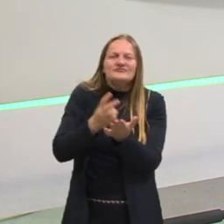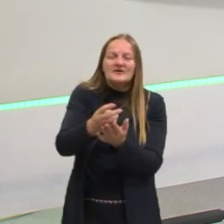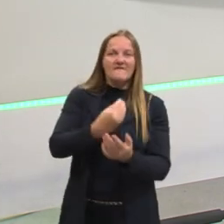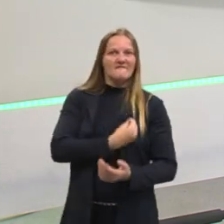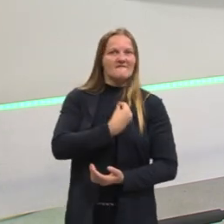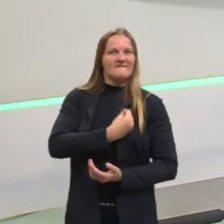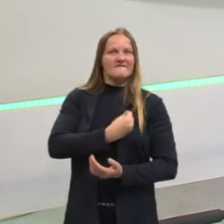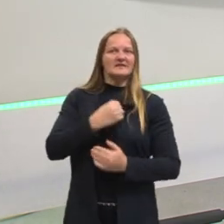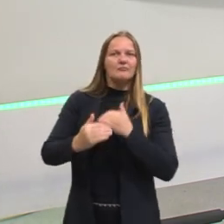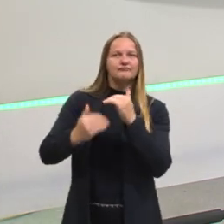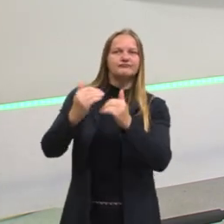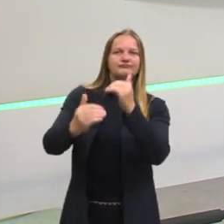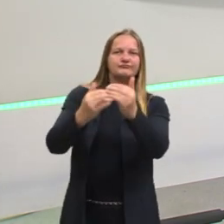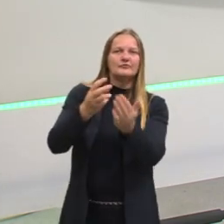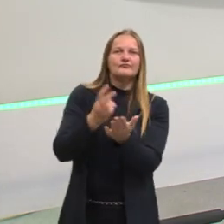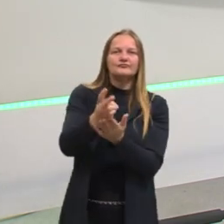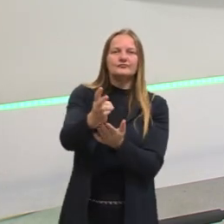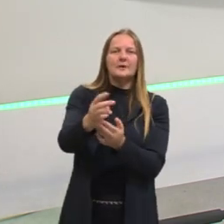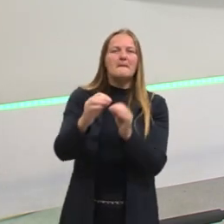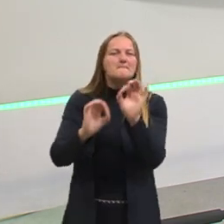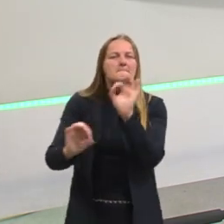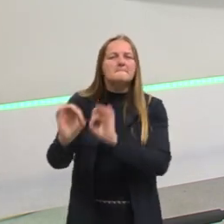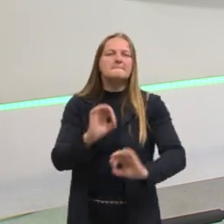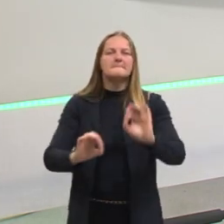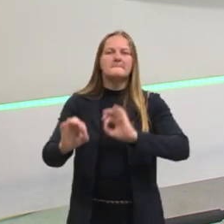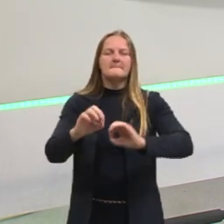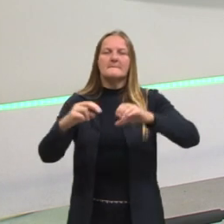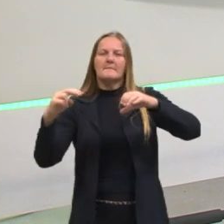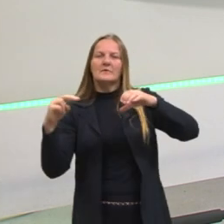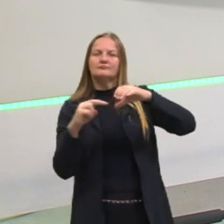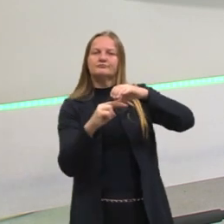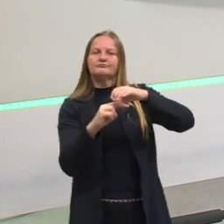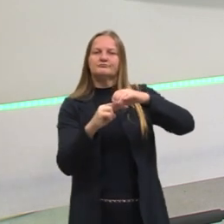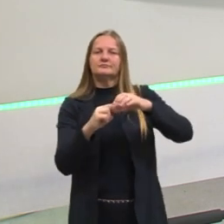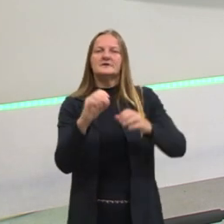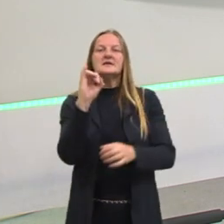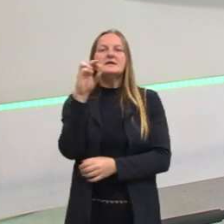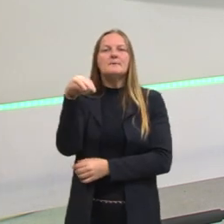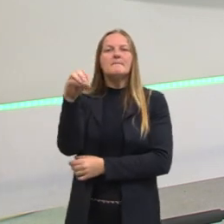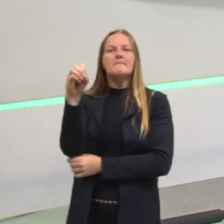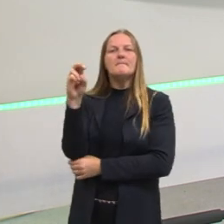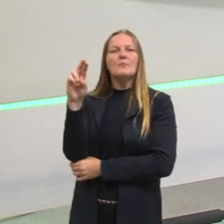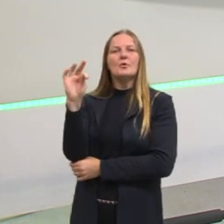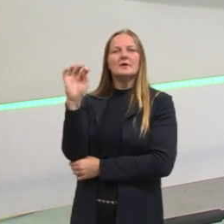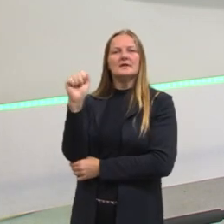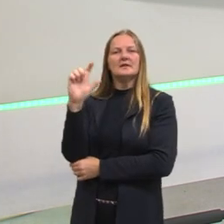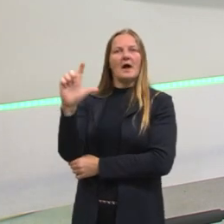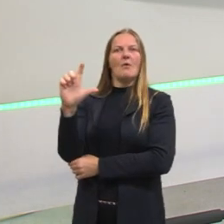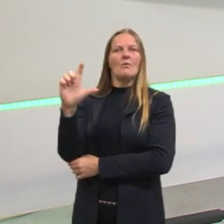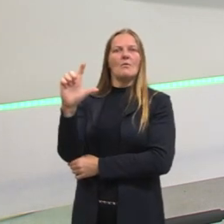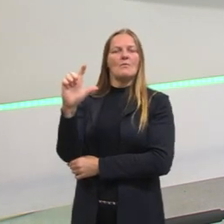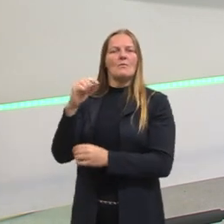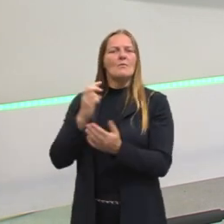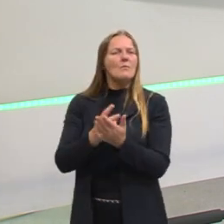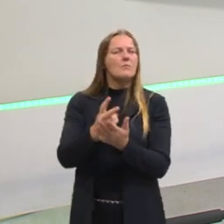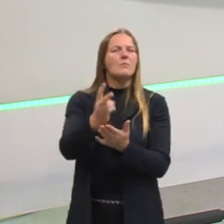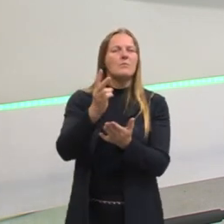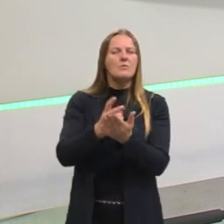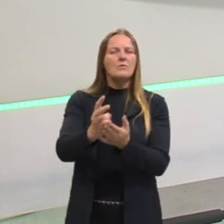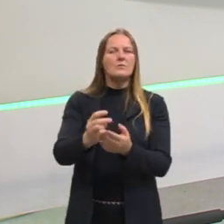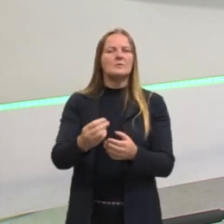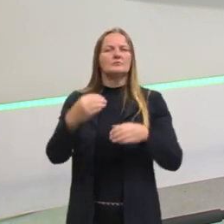vivem a vida pensando na morte né a imortalidade é um muito cultuada dentro do Povo